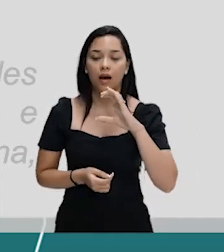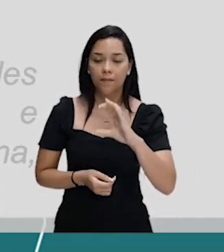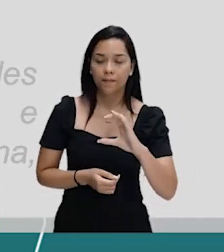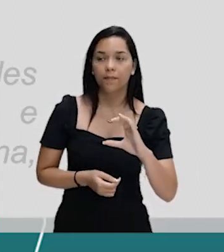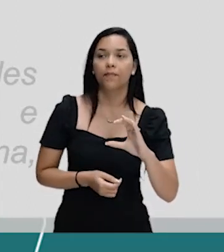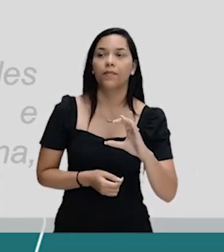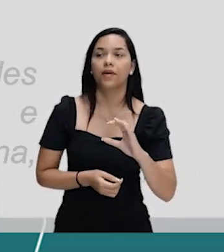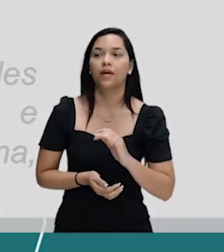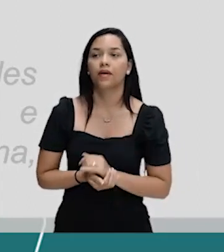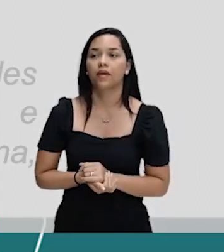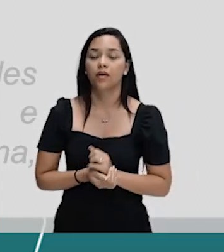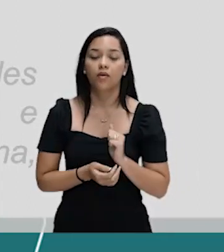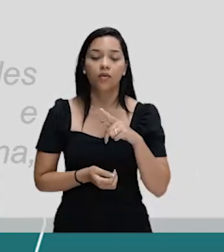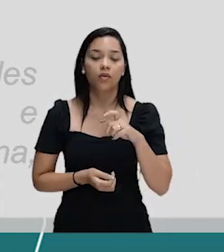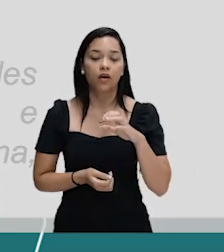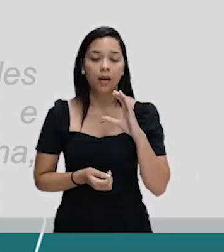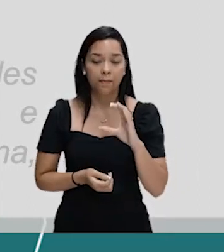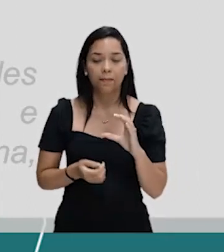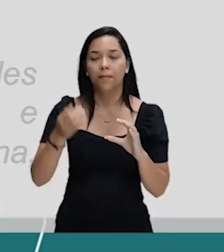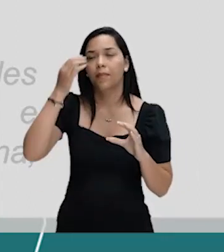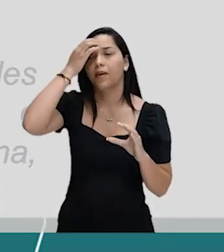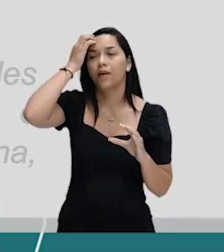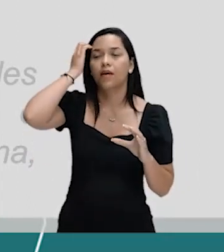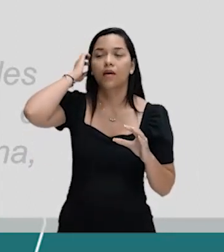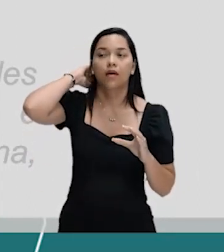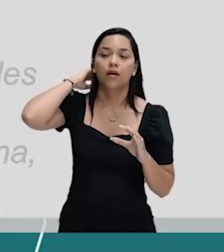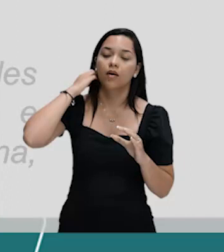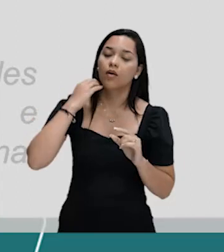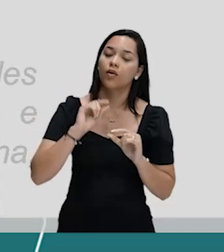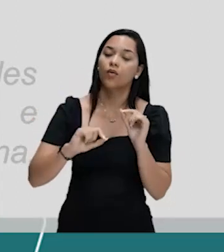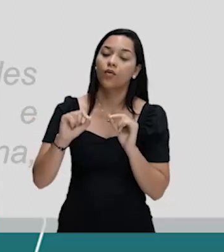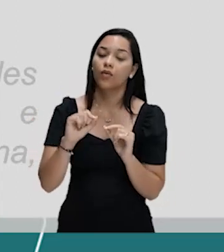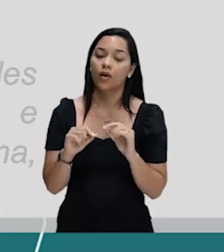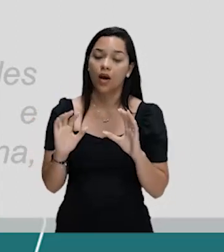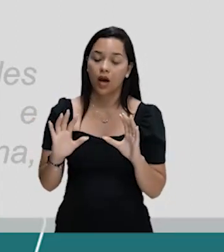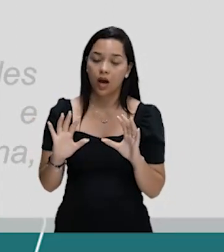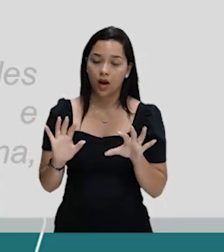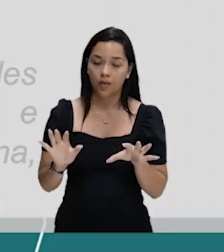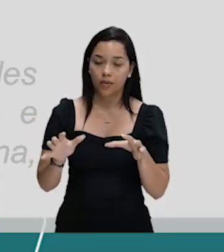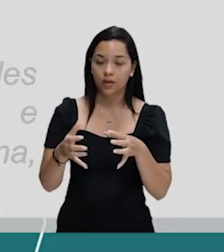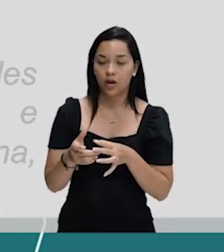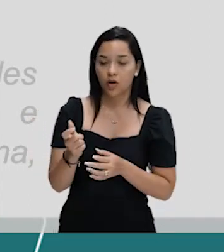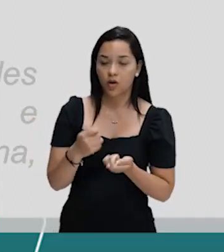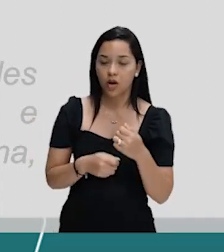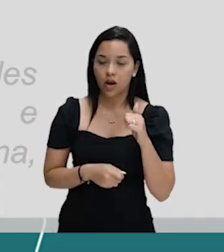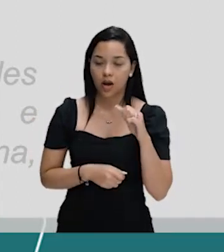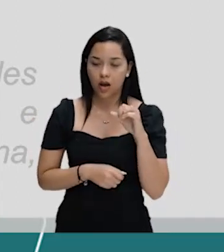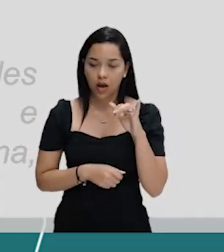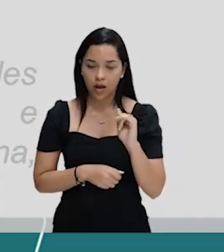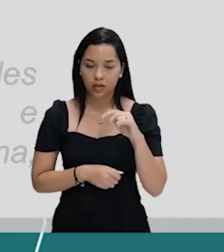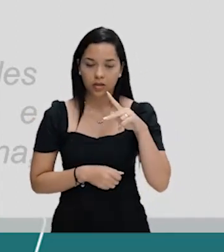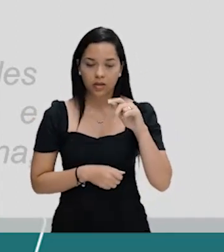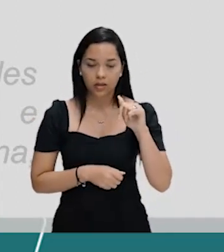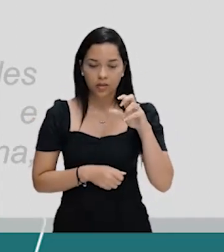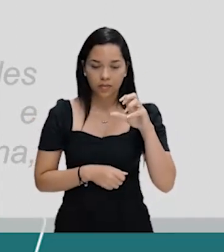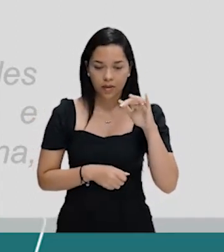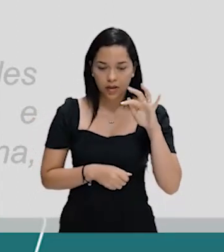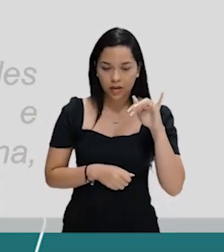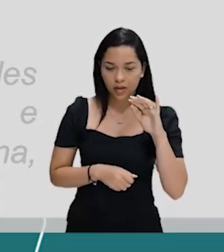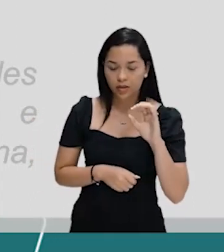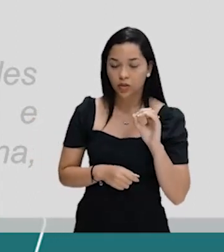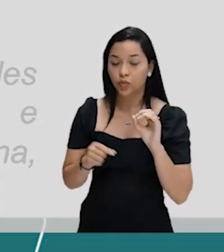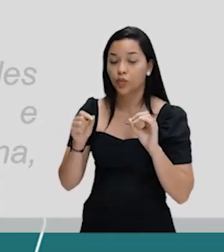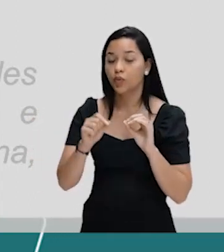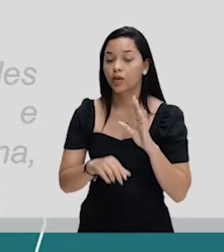galera, tá? O APEC, tradução é a Cooperação Econômica Ásia-Pacífico. A